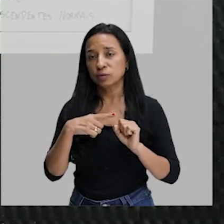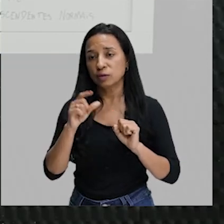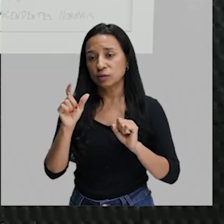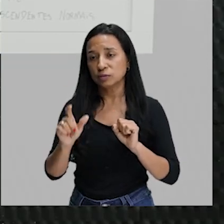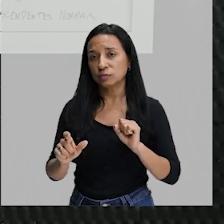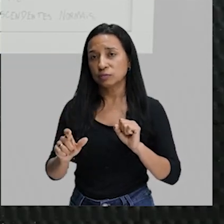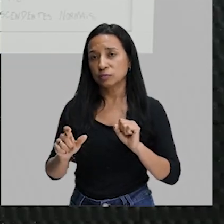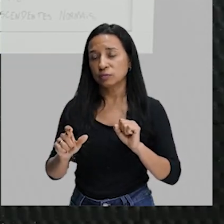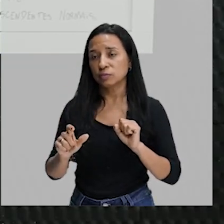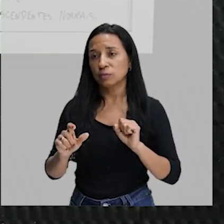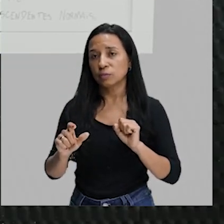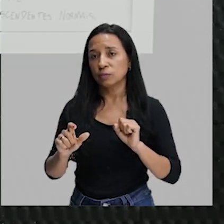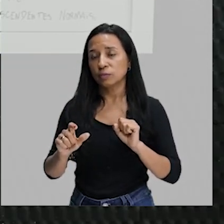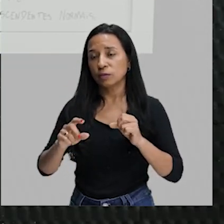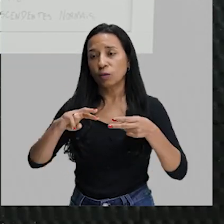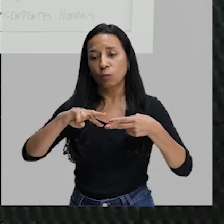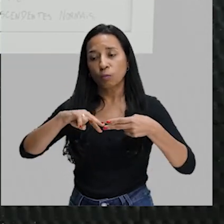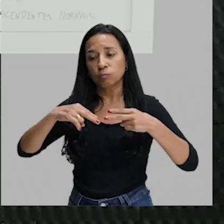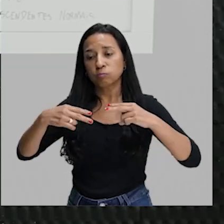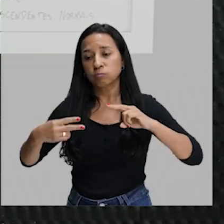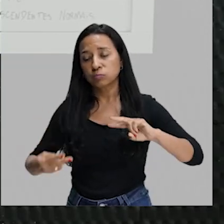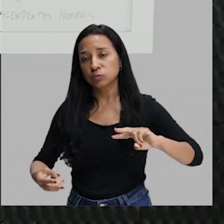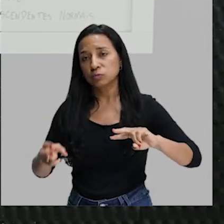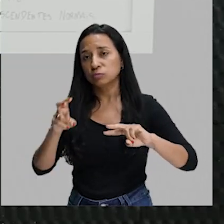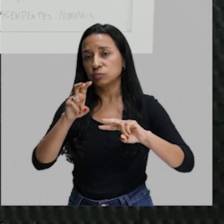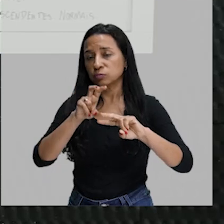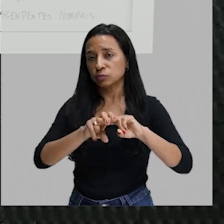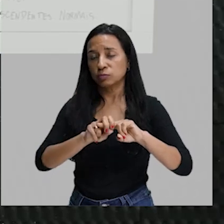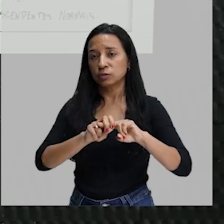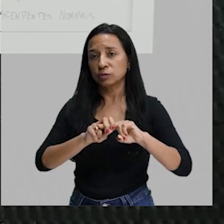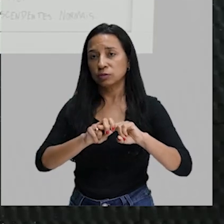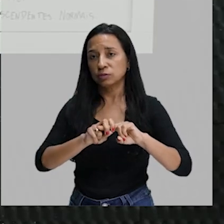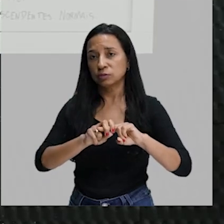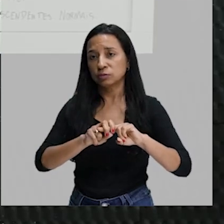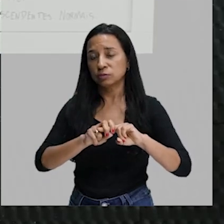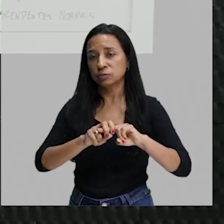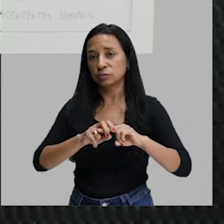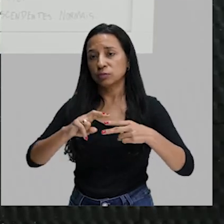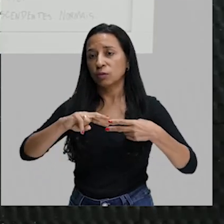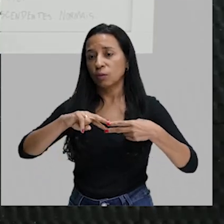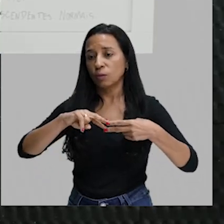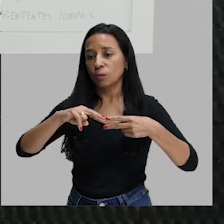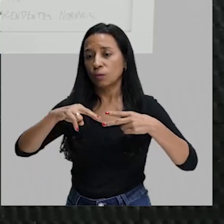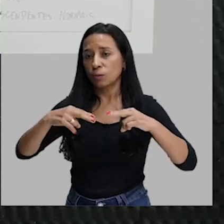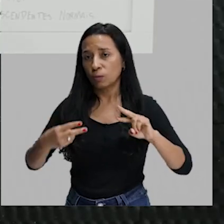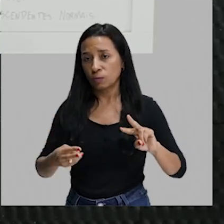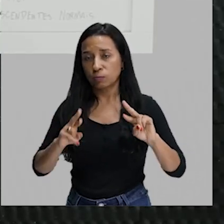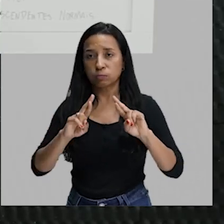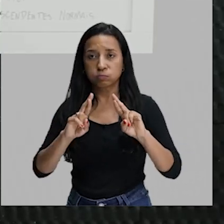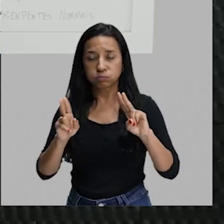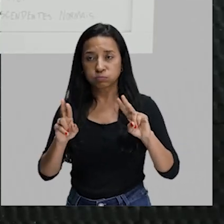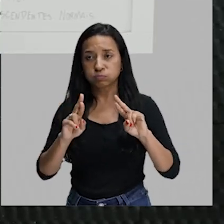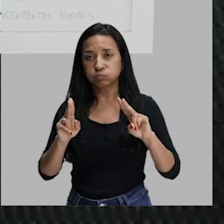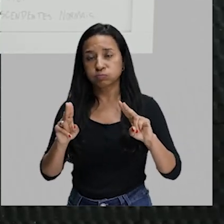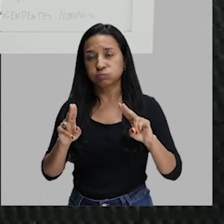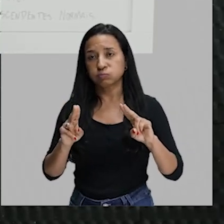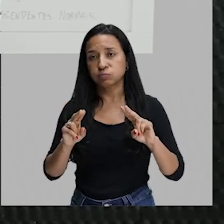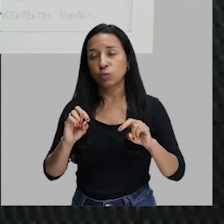homozigoto dominante, eu posso ter indivíduo heterozigoto, ou eu posso ter